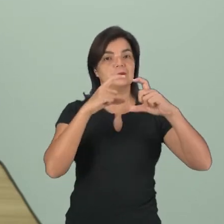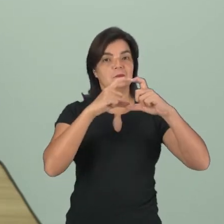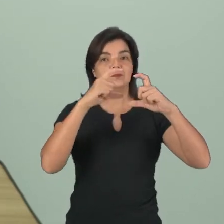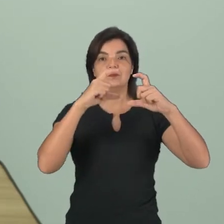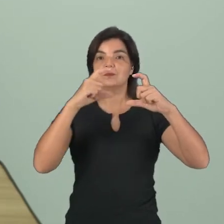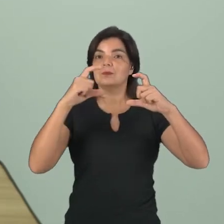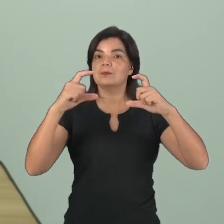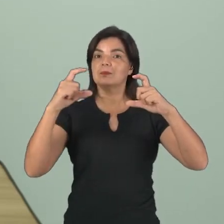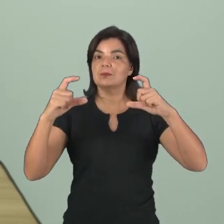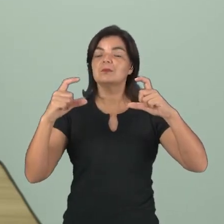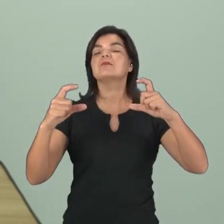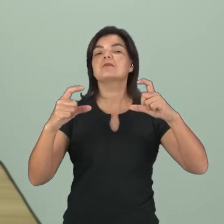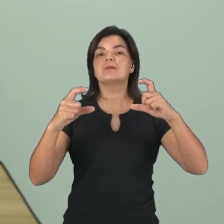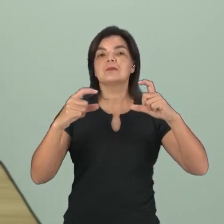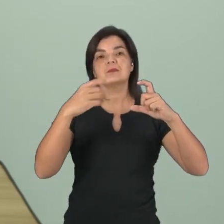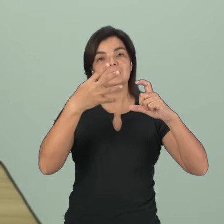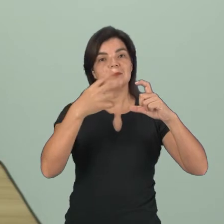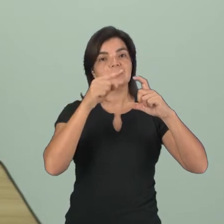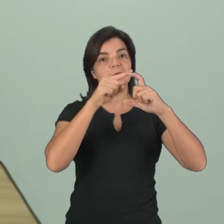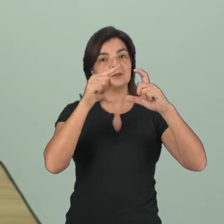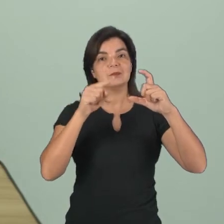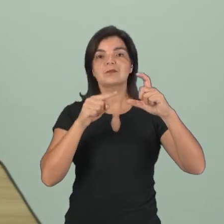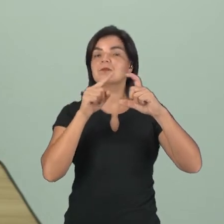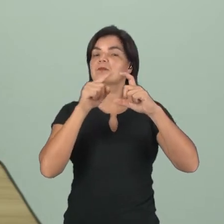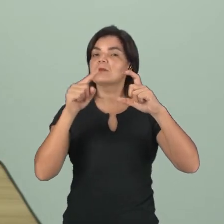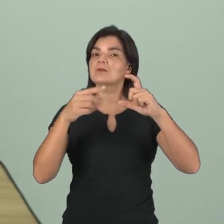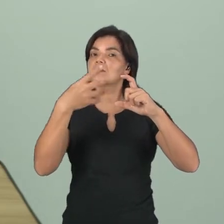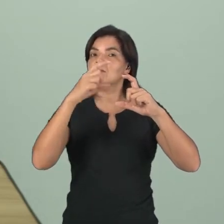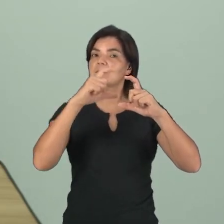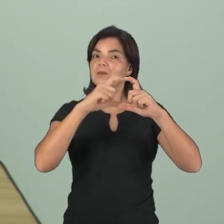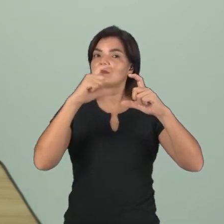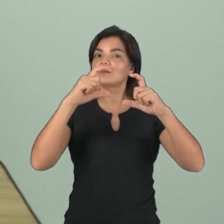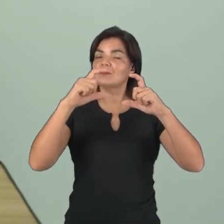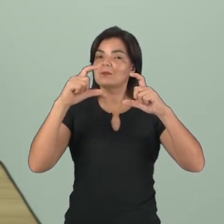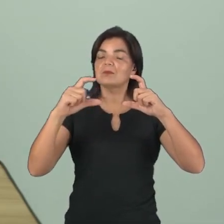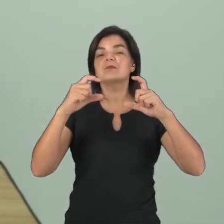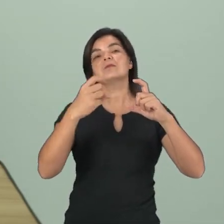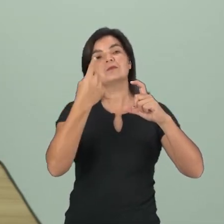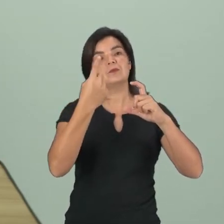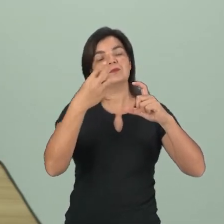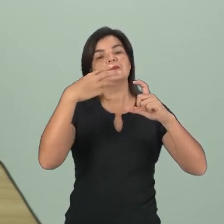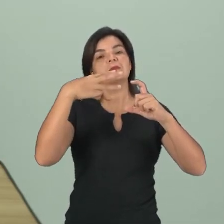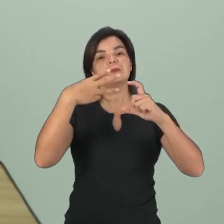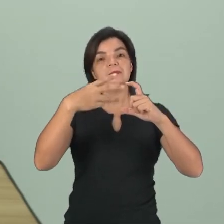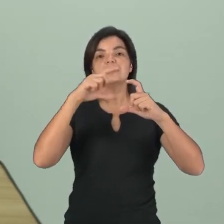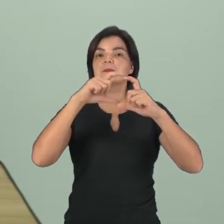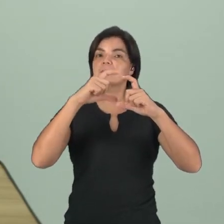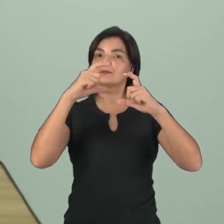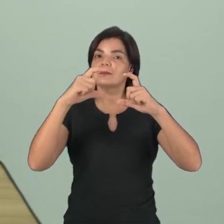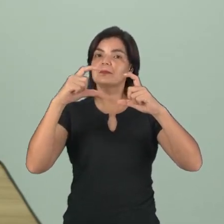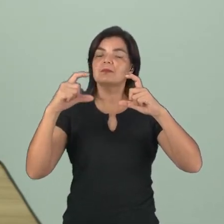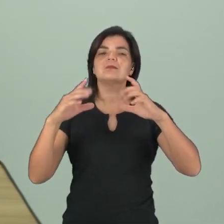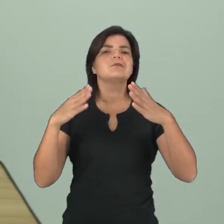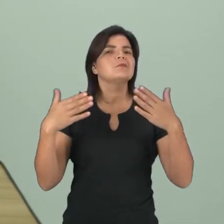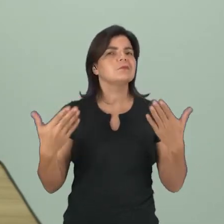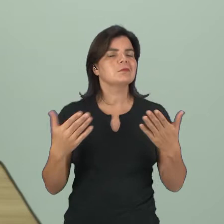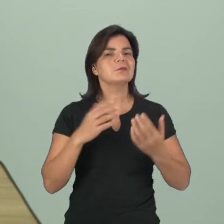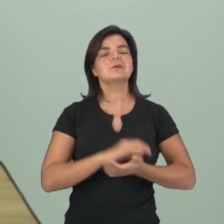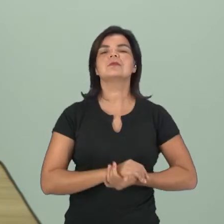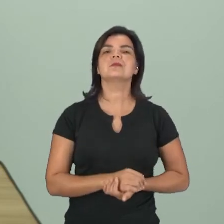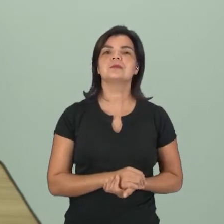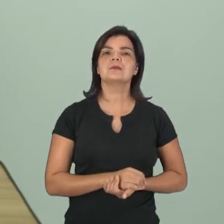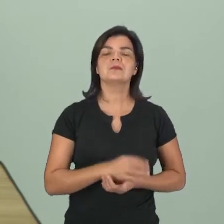de 1 a 4 quadros. A 4 não, de 1 a 3 quadros. Qual